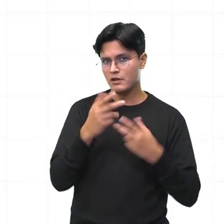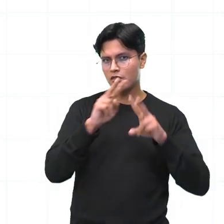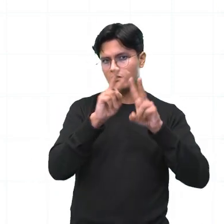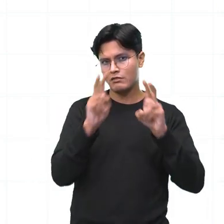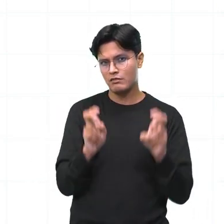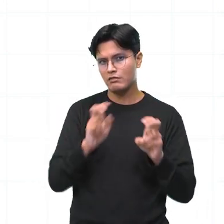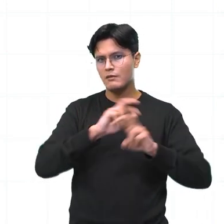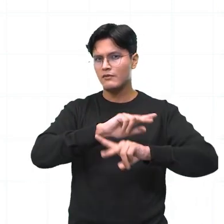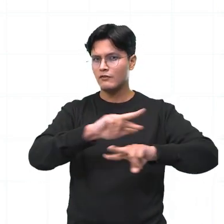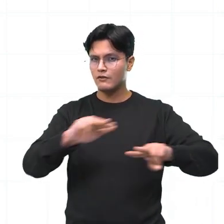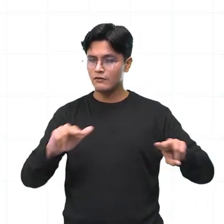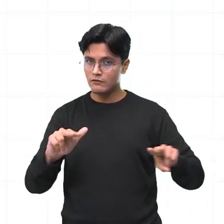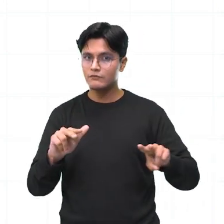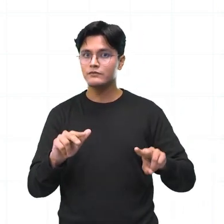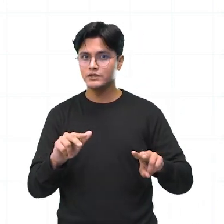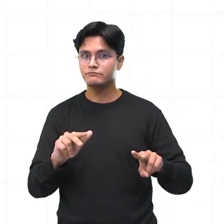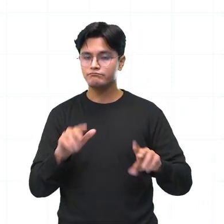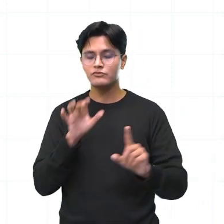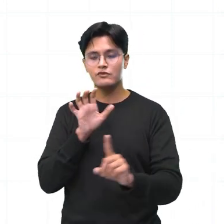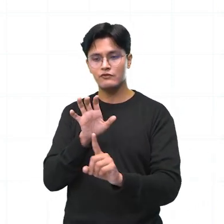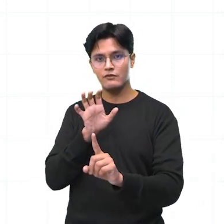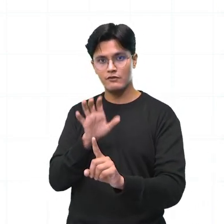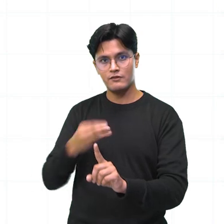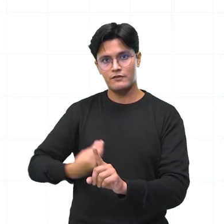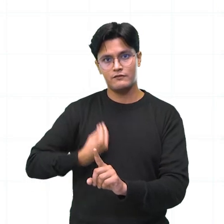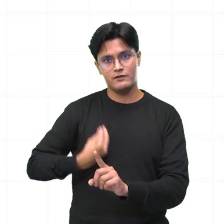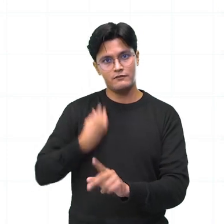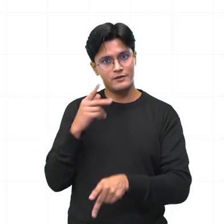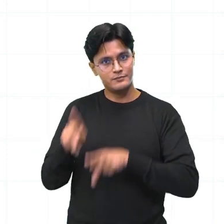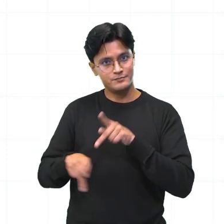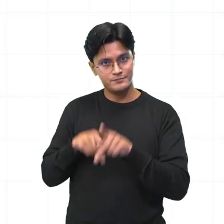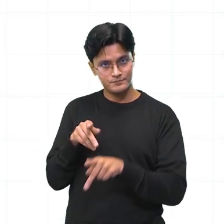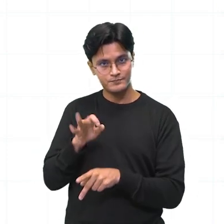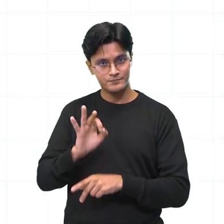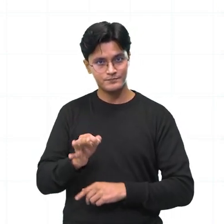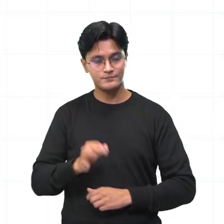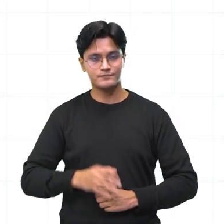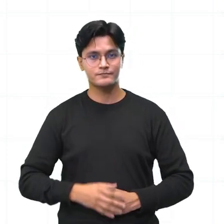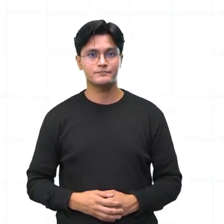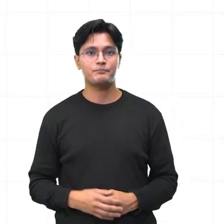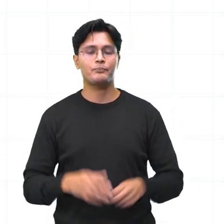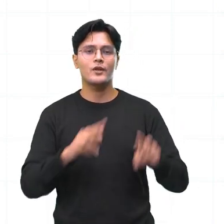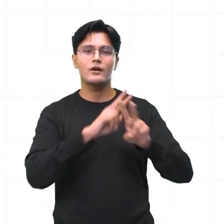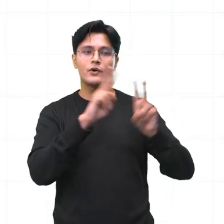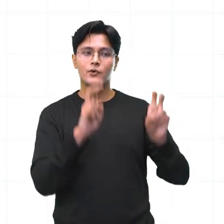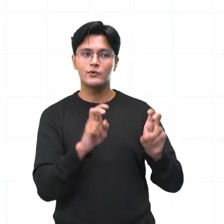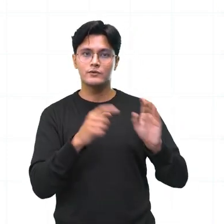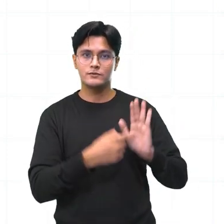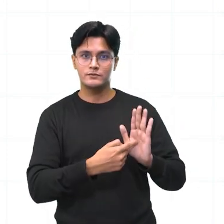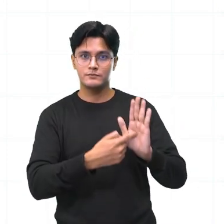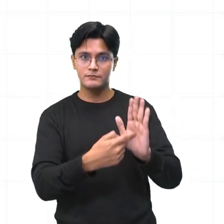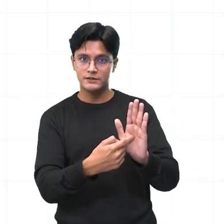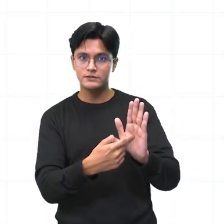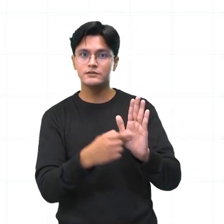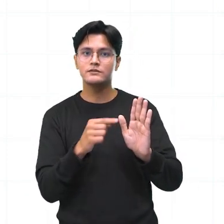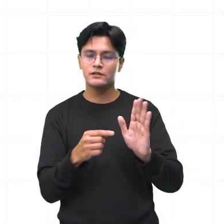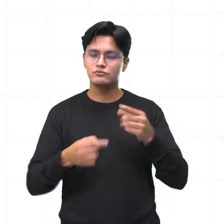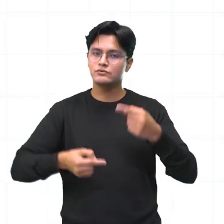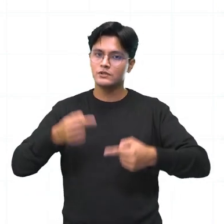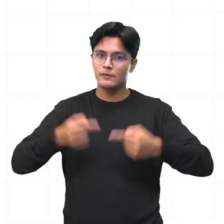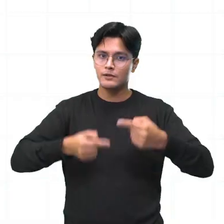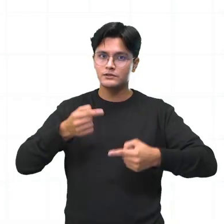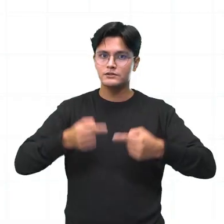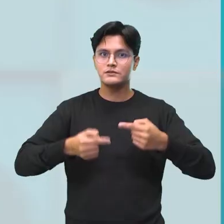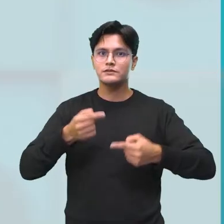que afetam a vida da população, né? Então aí esses temas eles são apresentados, né, são